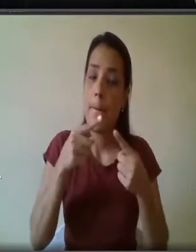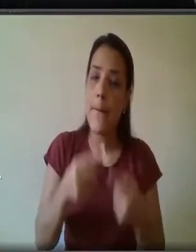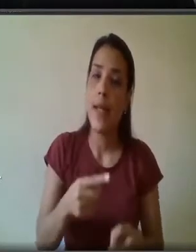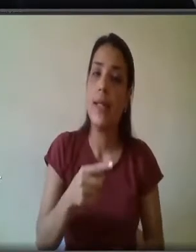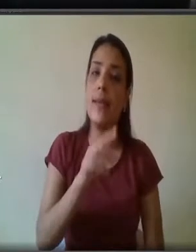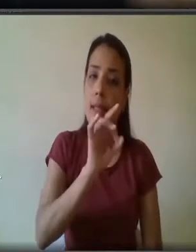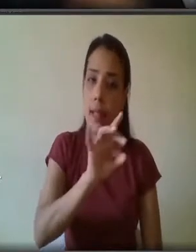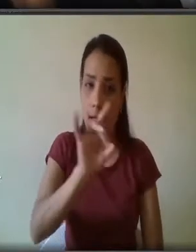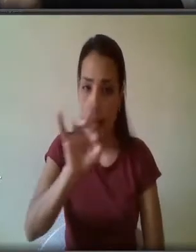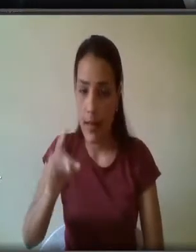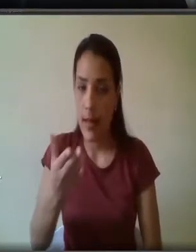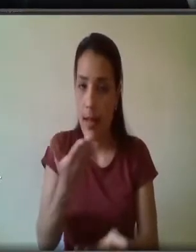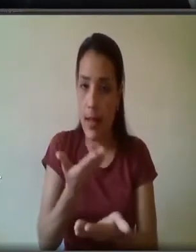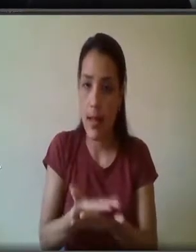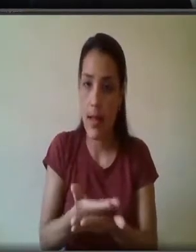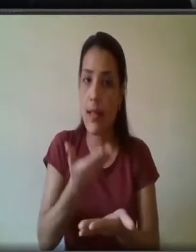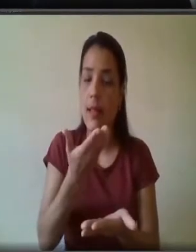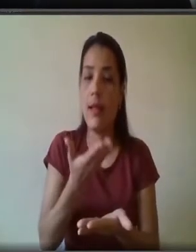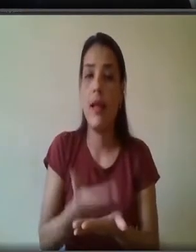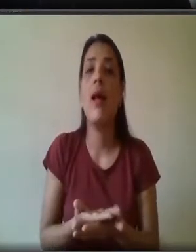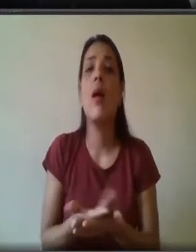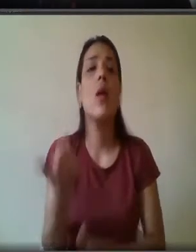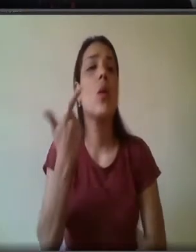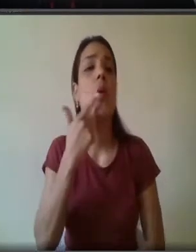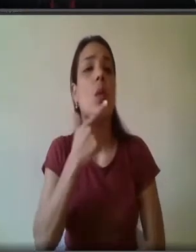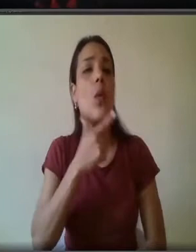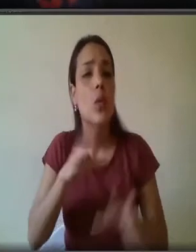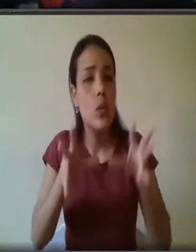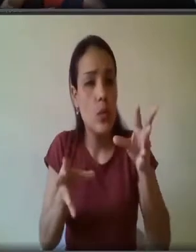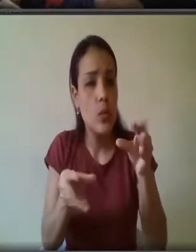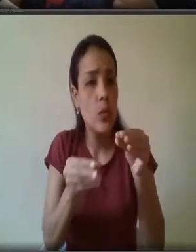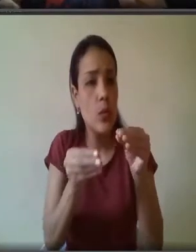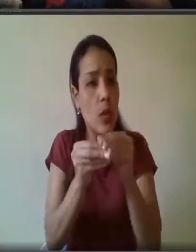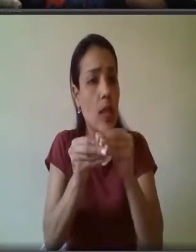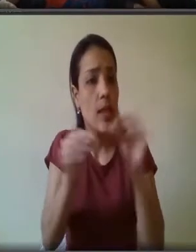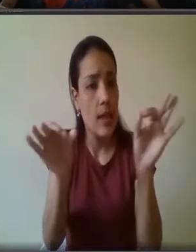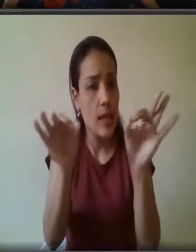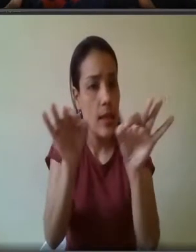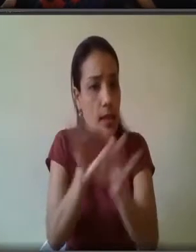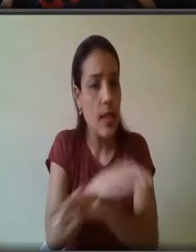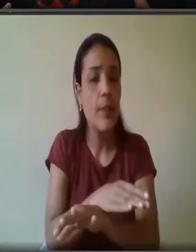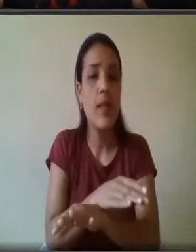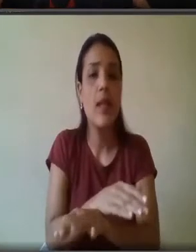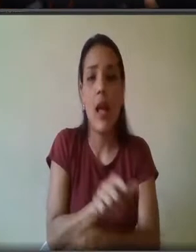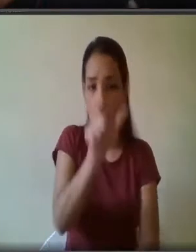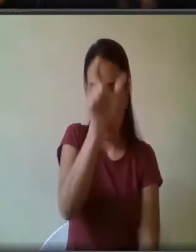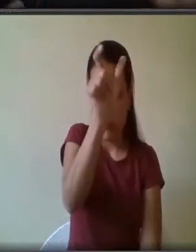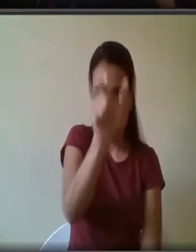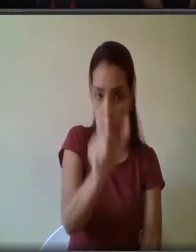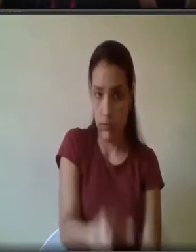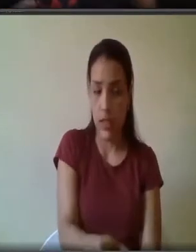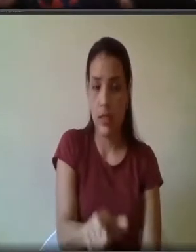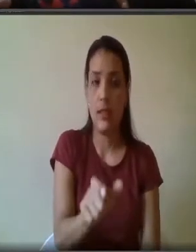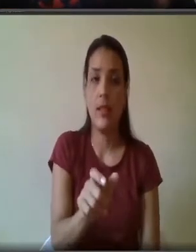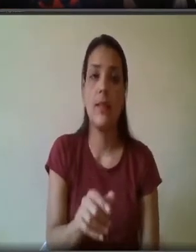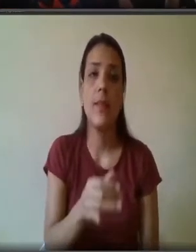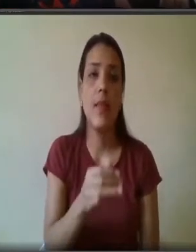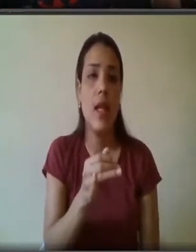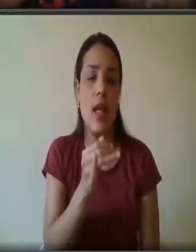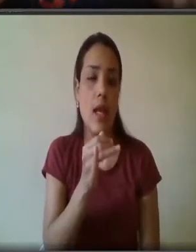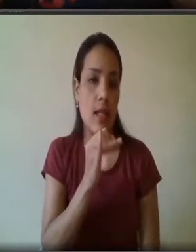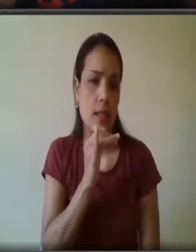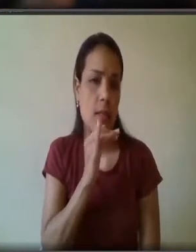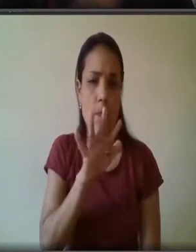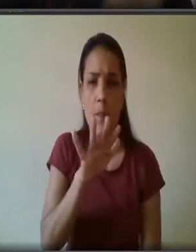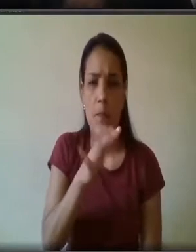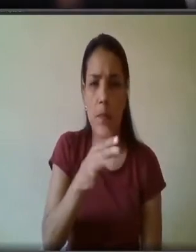fechar uma linha dessa daqui, para que vocês tivessem, então seriam aí 10, 12